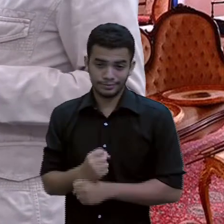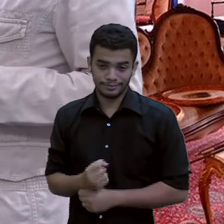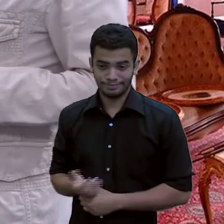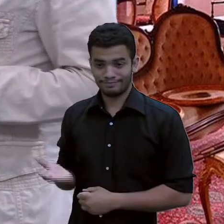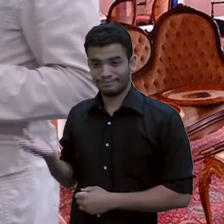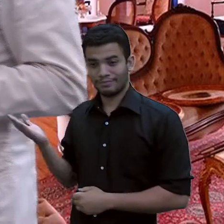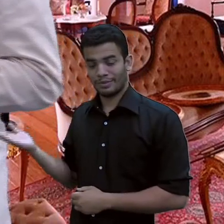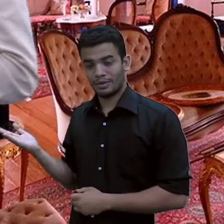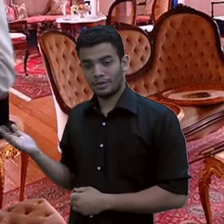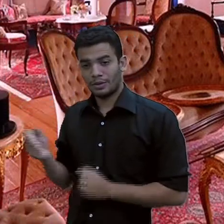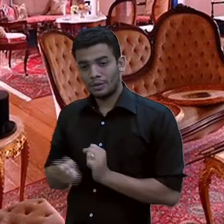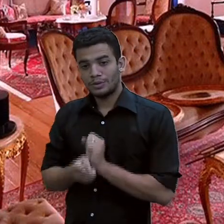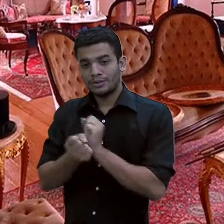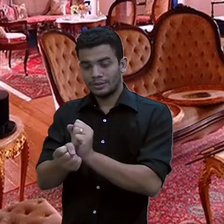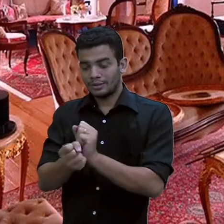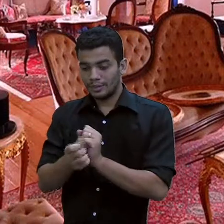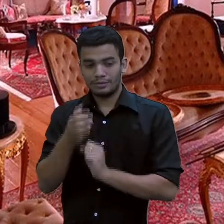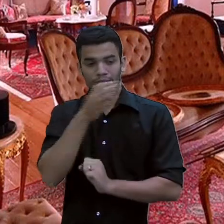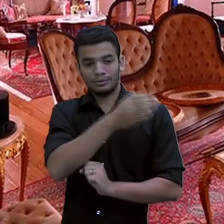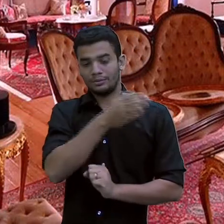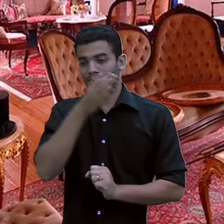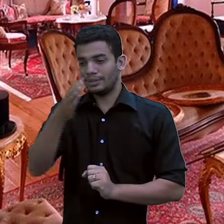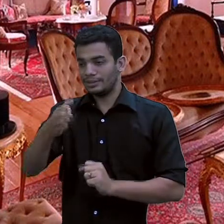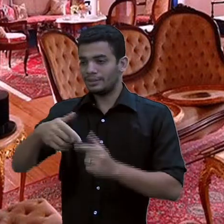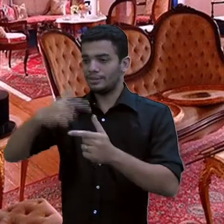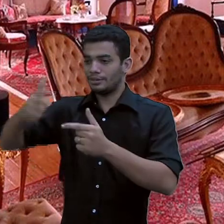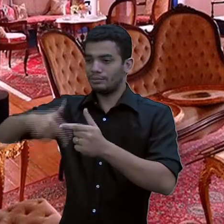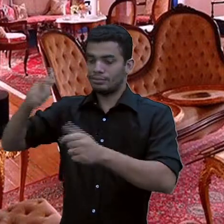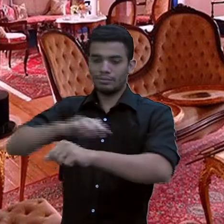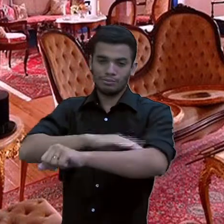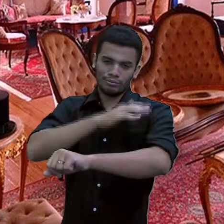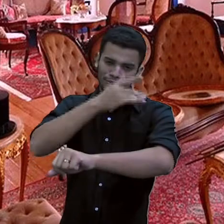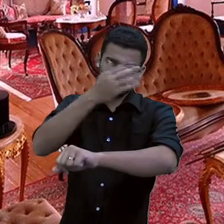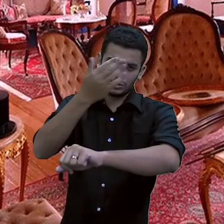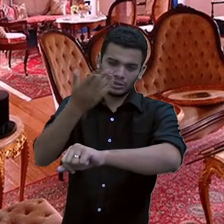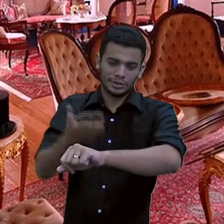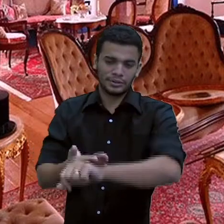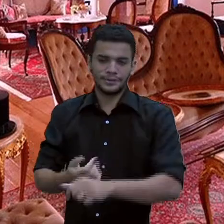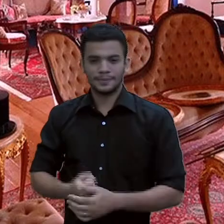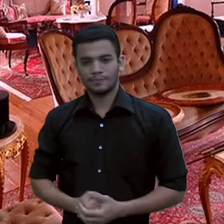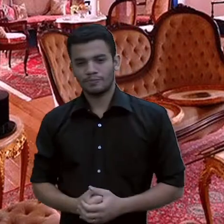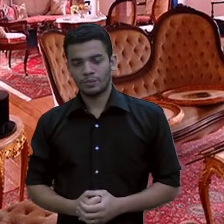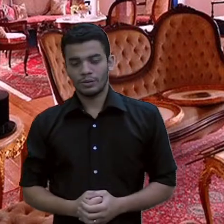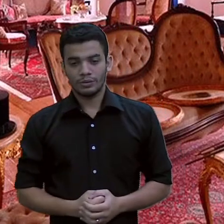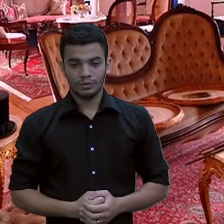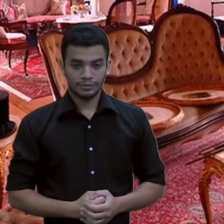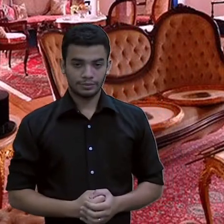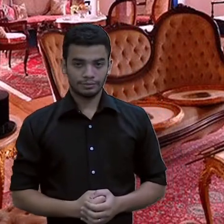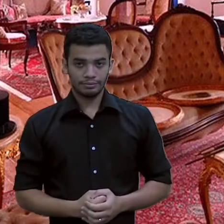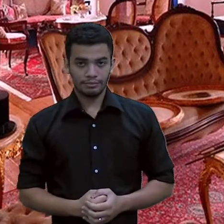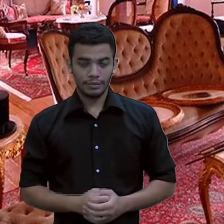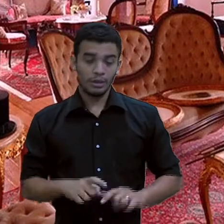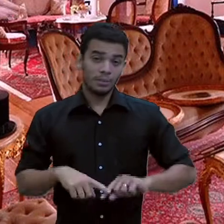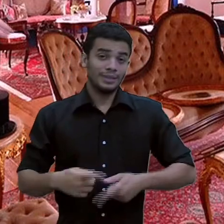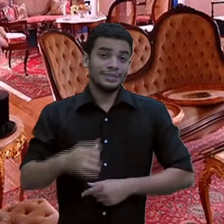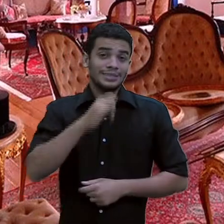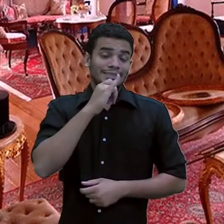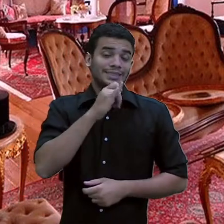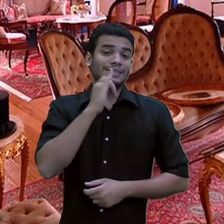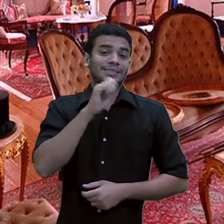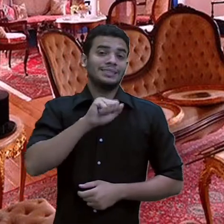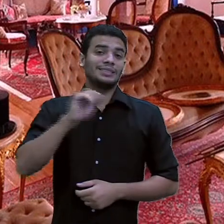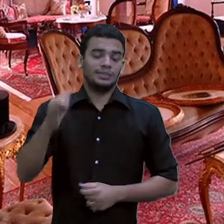designados para as tarefas, tá? Os escravos que fugiam e os que